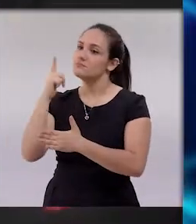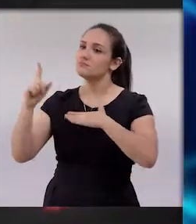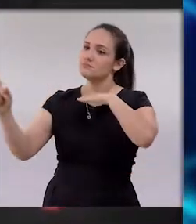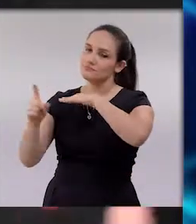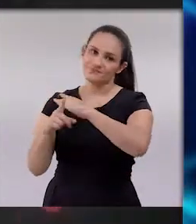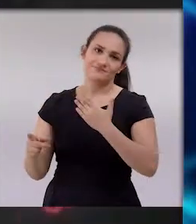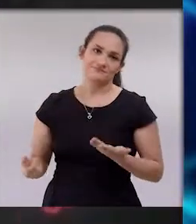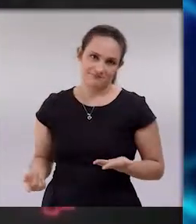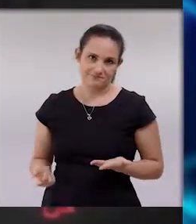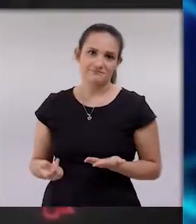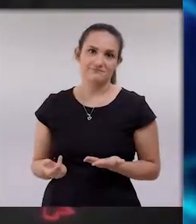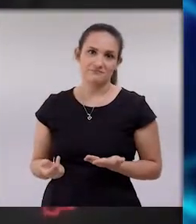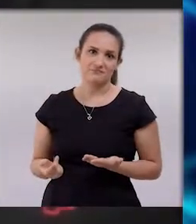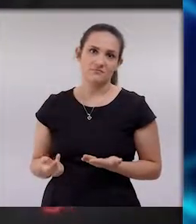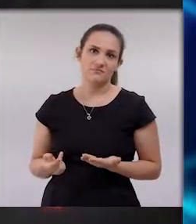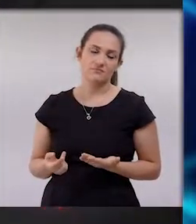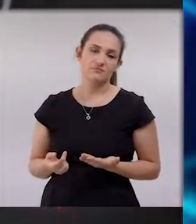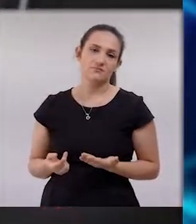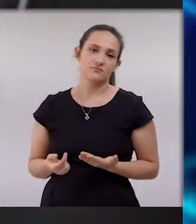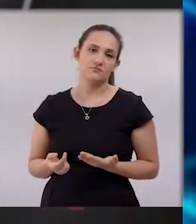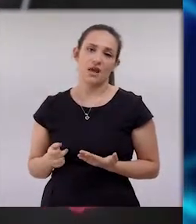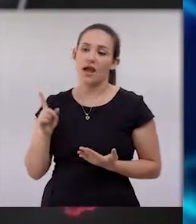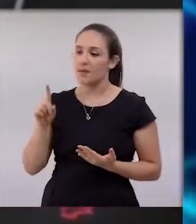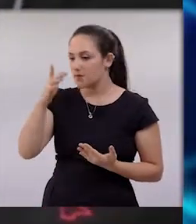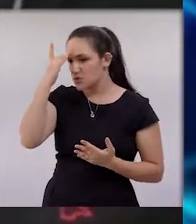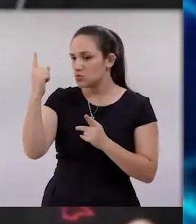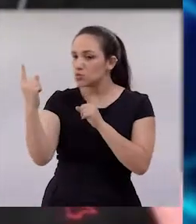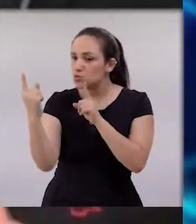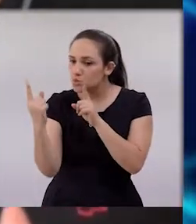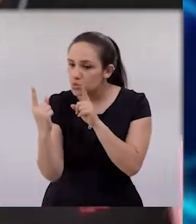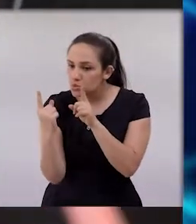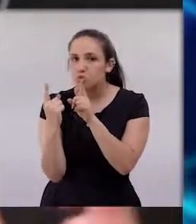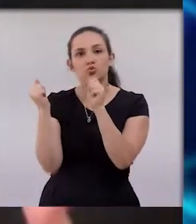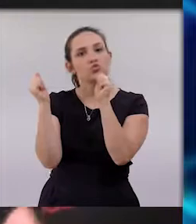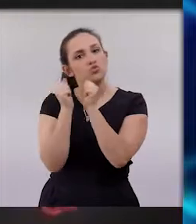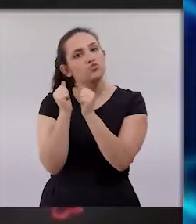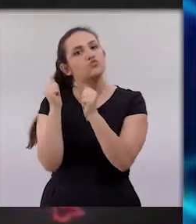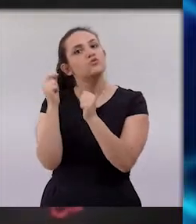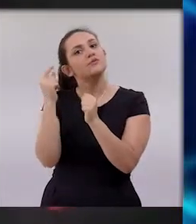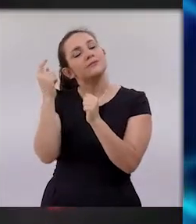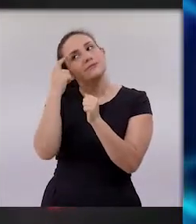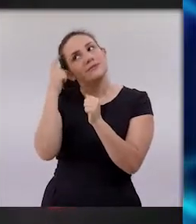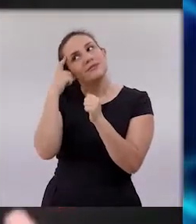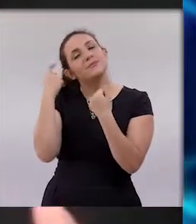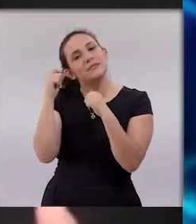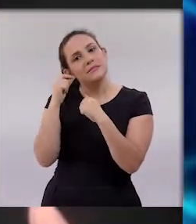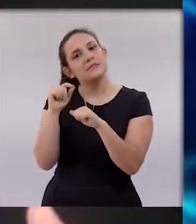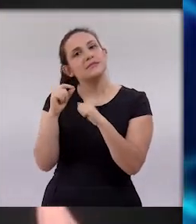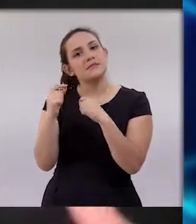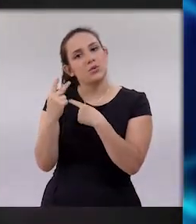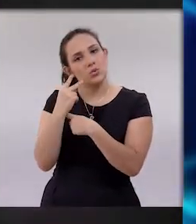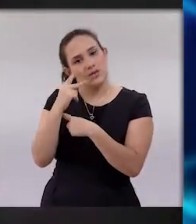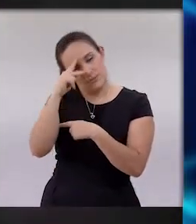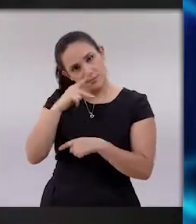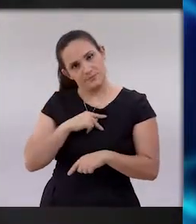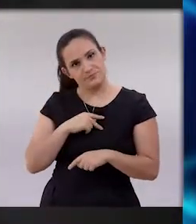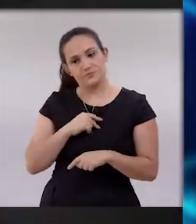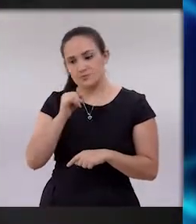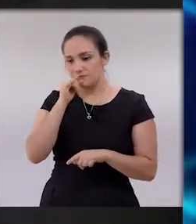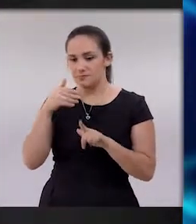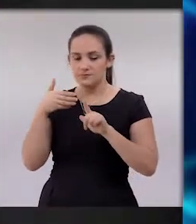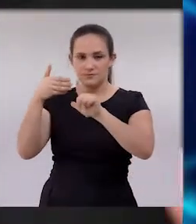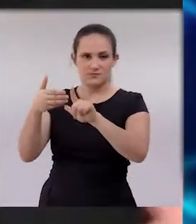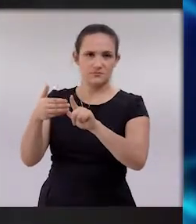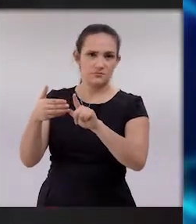eficiência do dia a dia da saúde, trazendo o paciente mais próximo do profissional. Quando se fala em